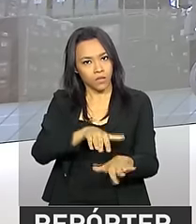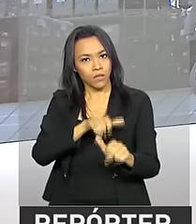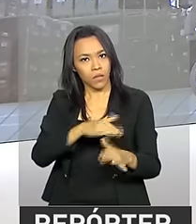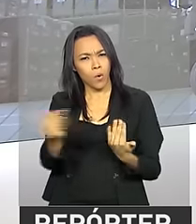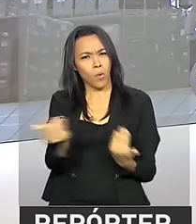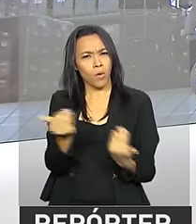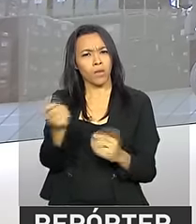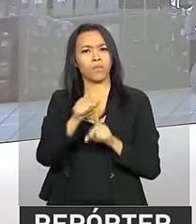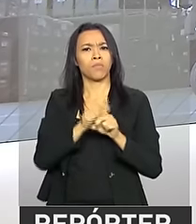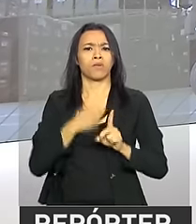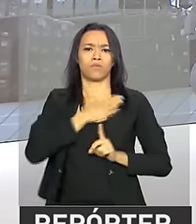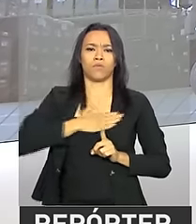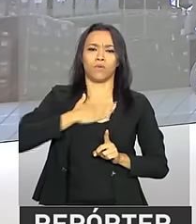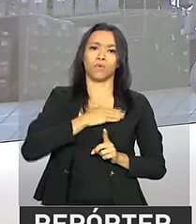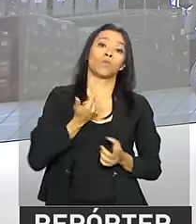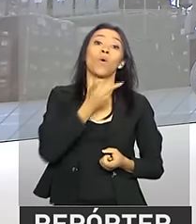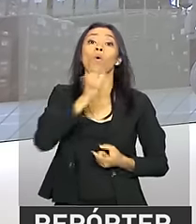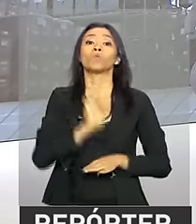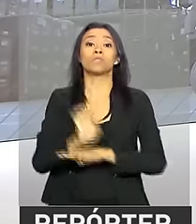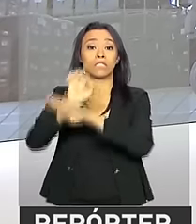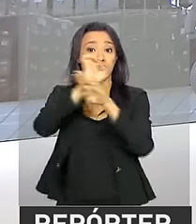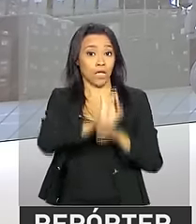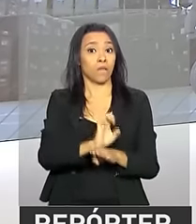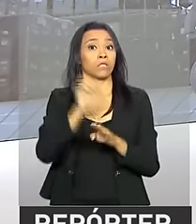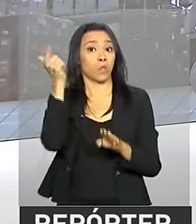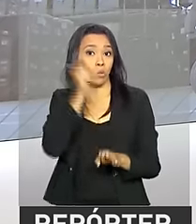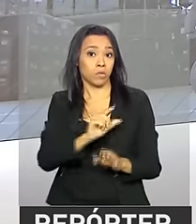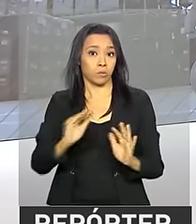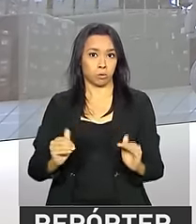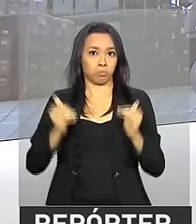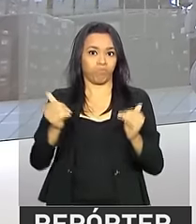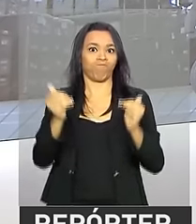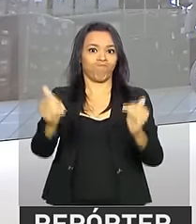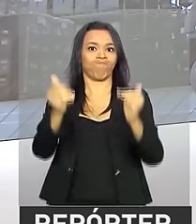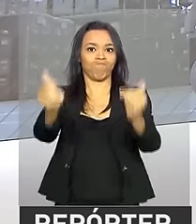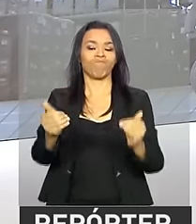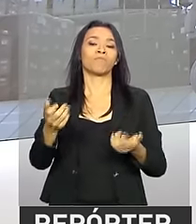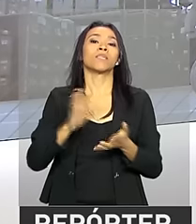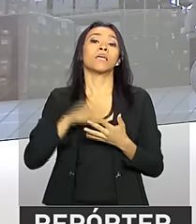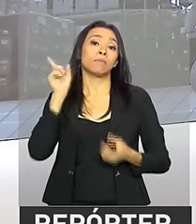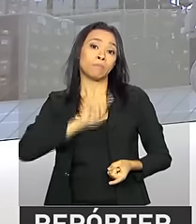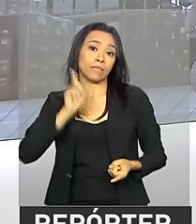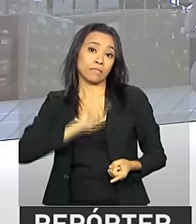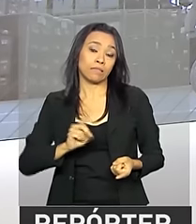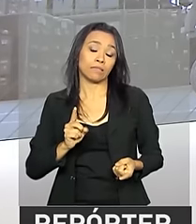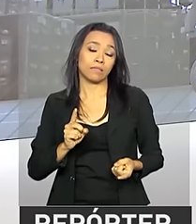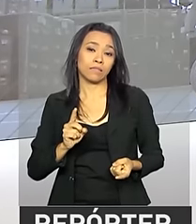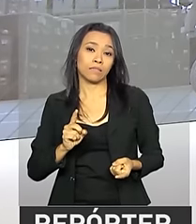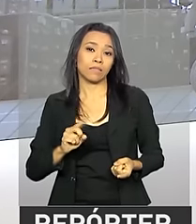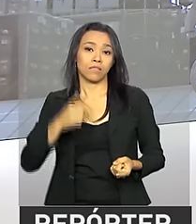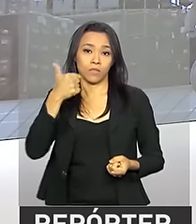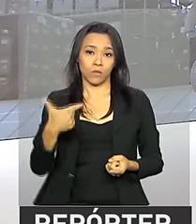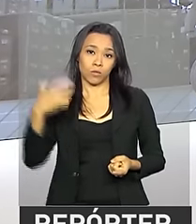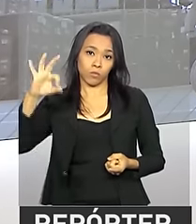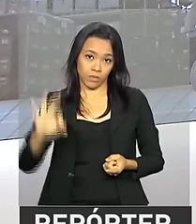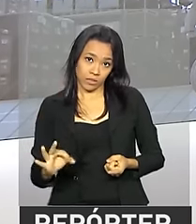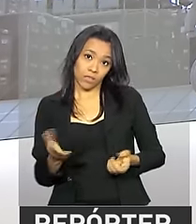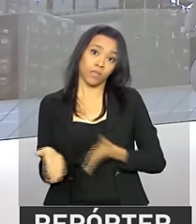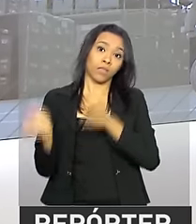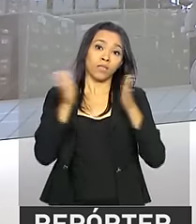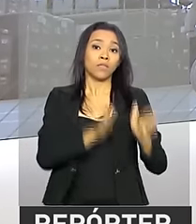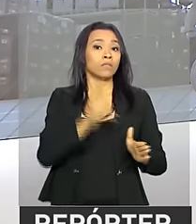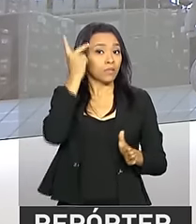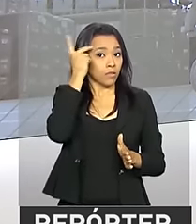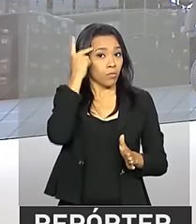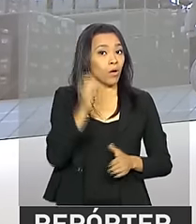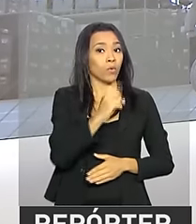a agosto. Outros estados que tiveram crescimento foram Minas Gerais, com 2%, e São